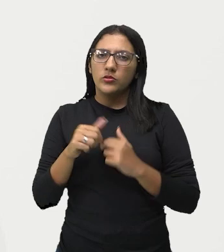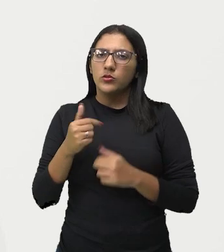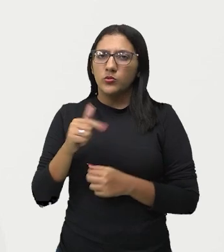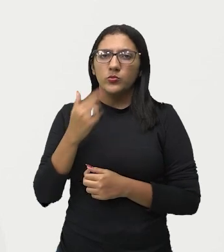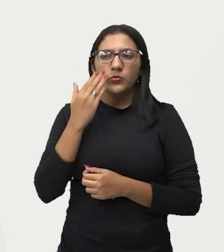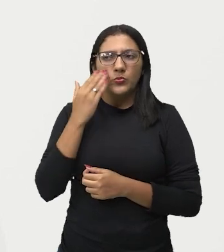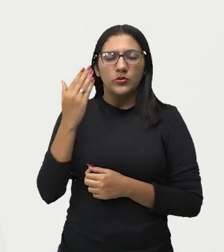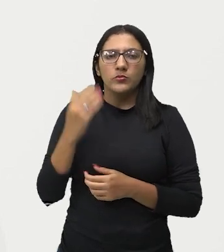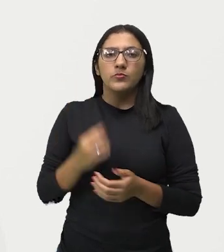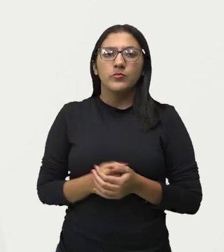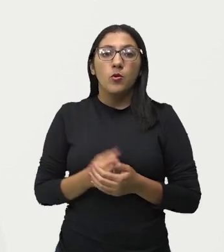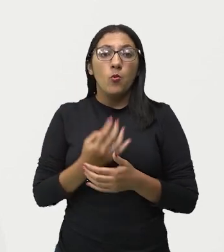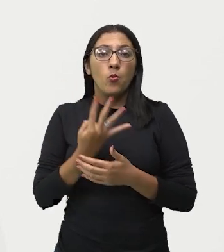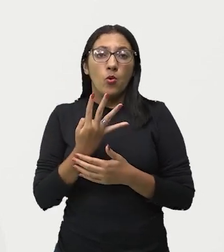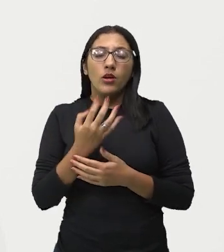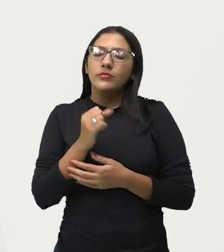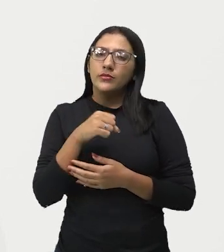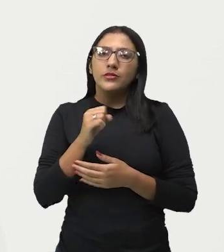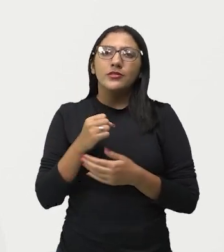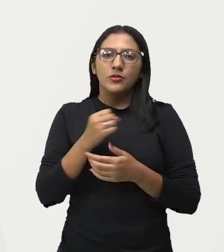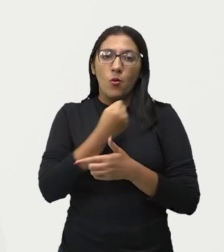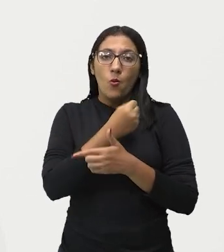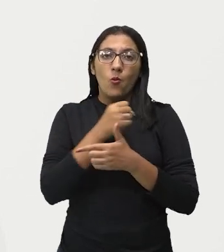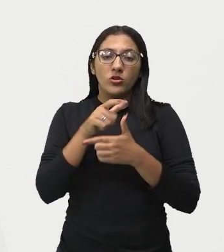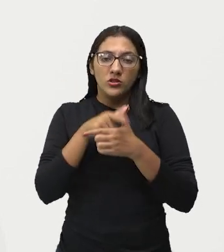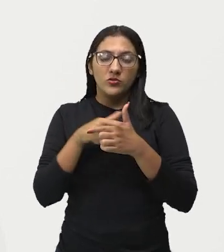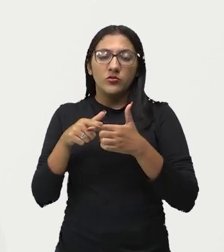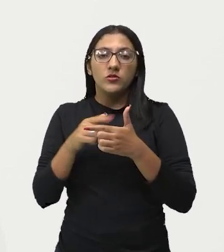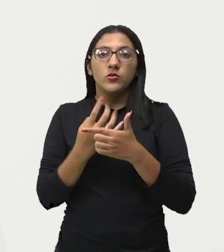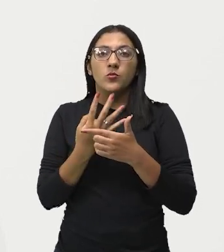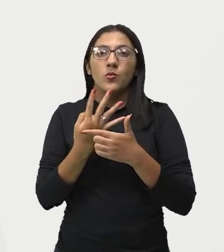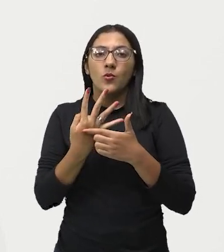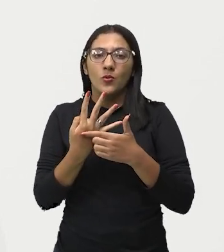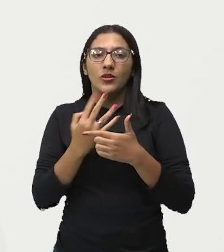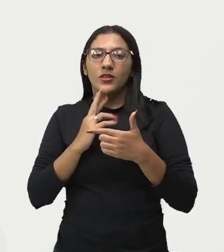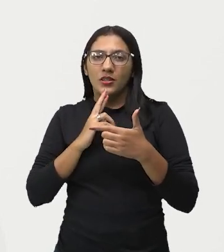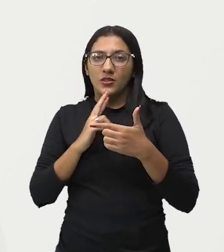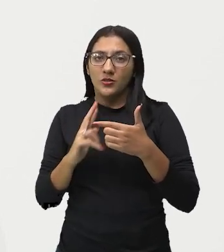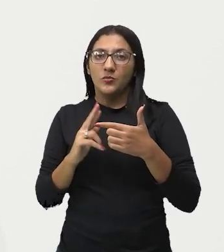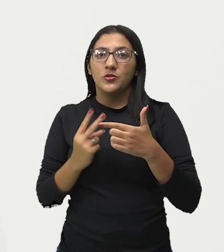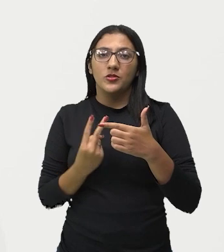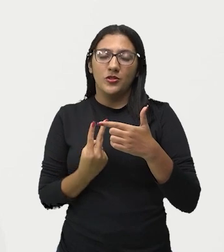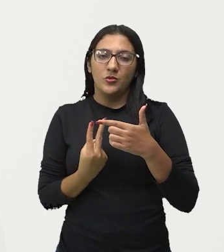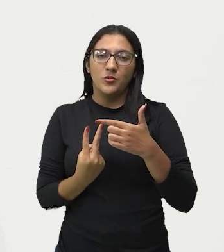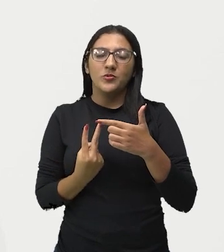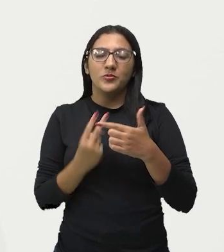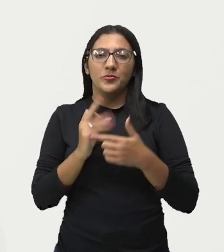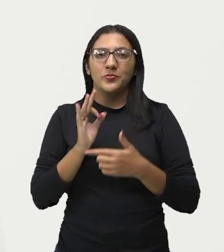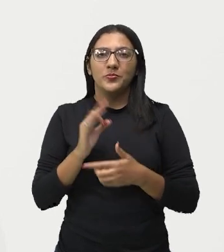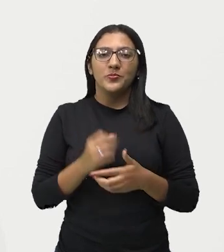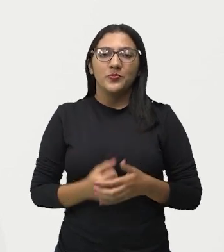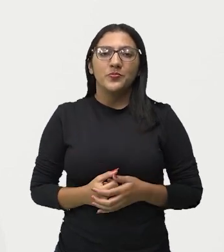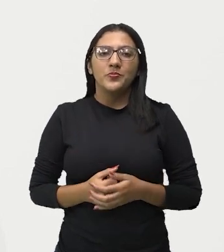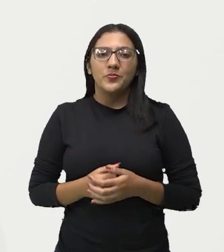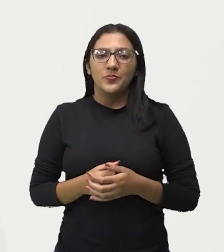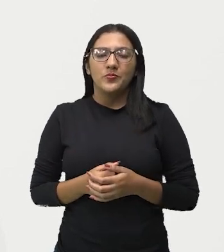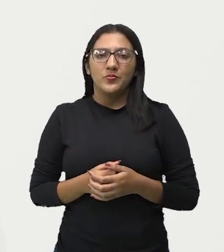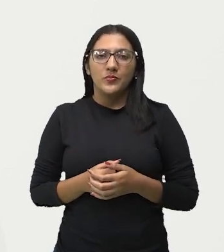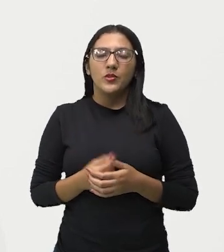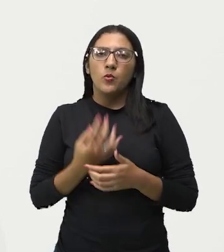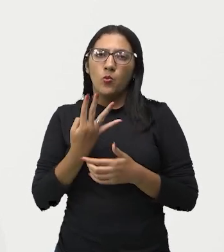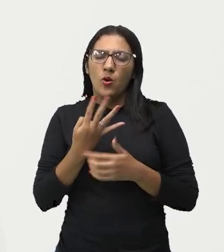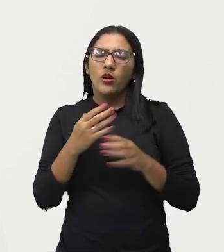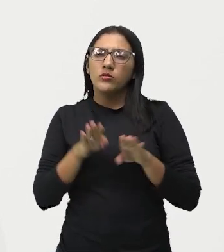de 8. O 4, sim. O 4 é divisor de 8, porque 8 dividido por 4, a resposta é 2, né? Então,